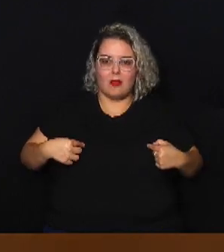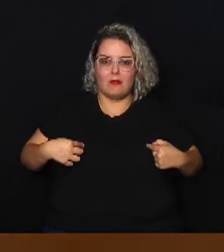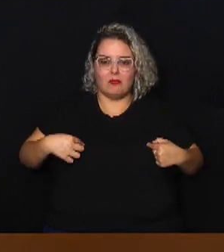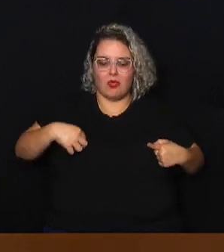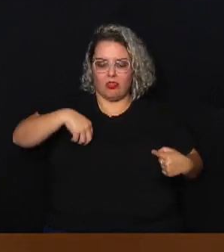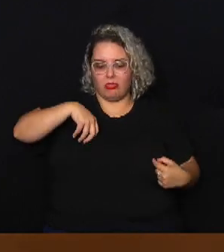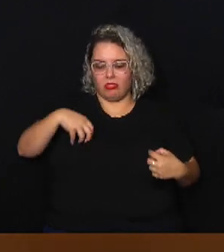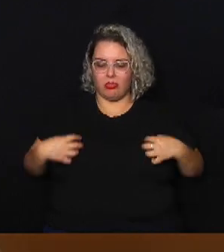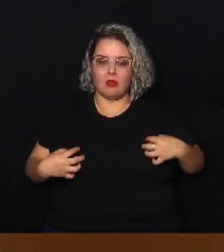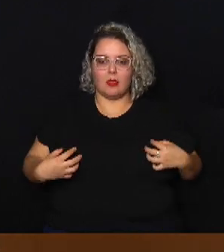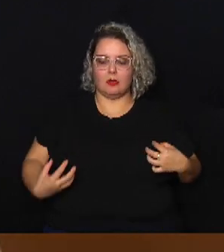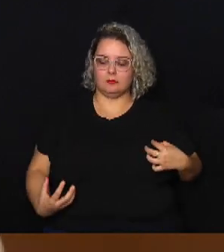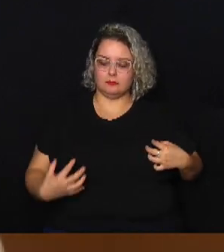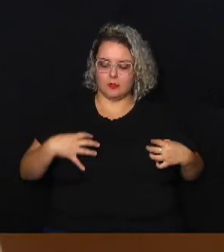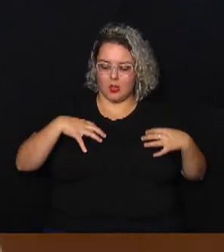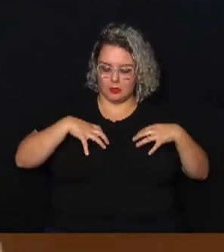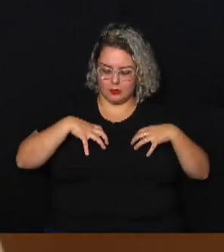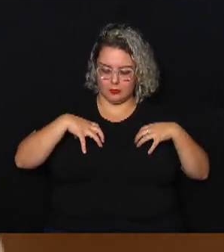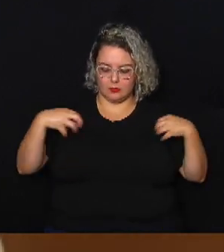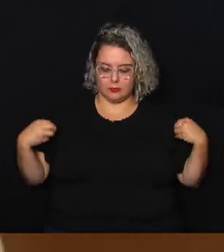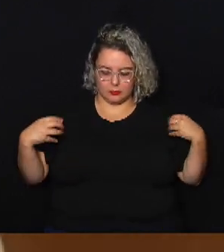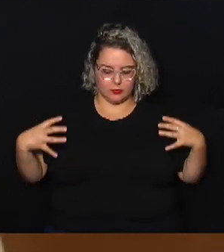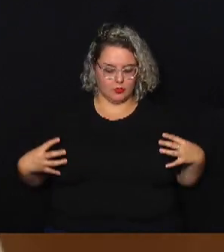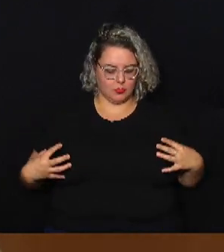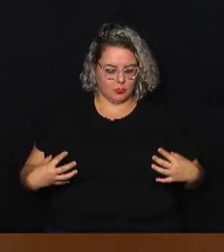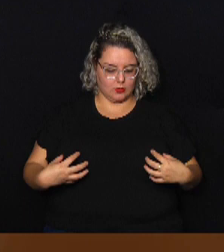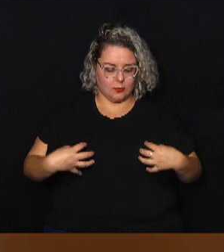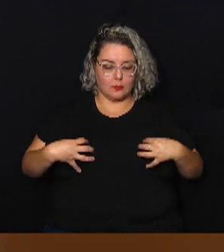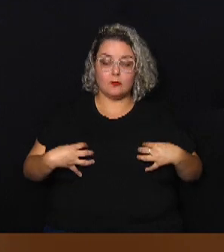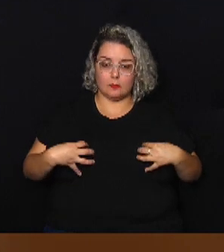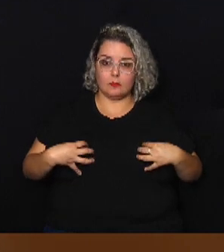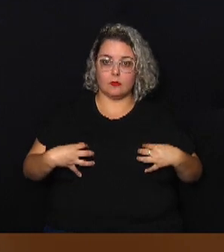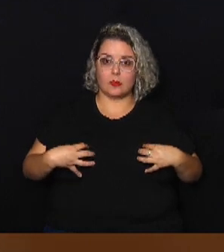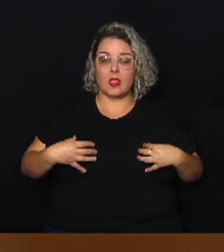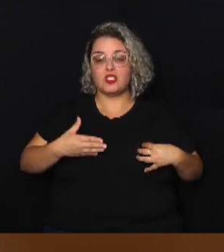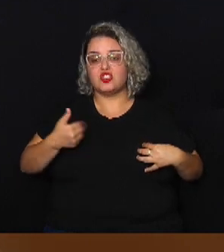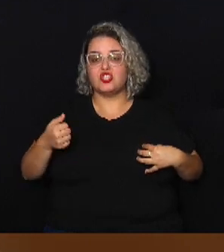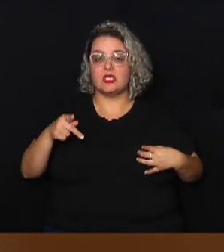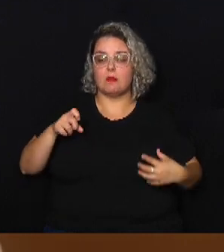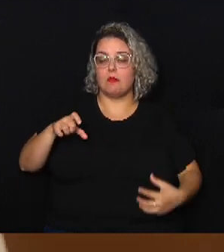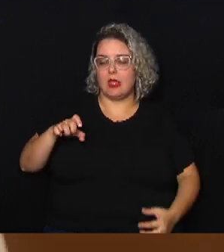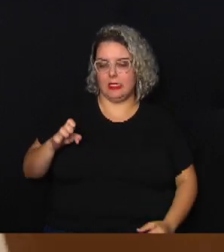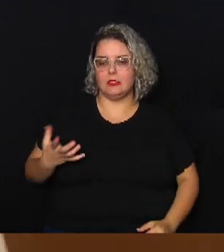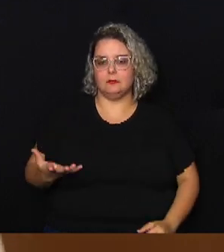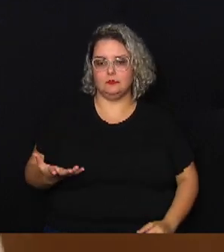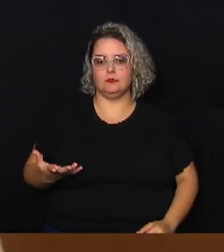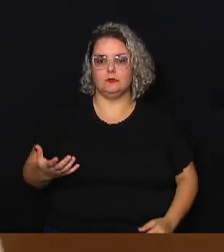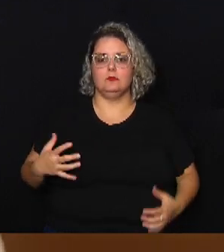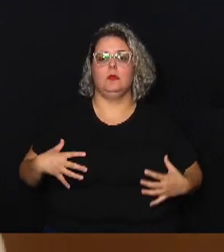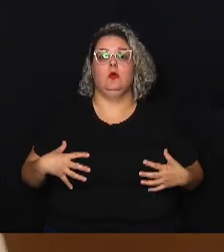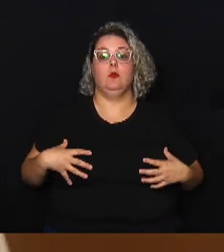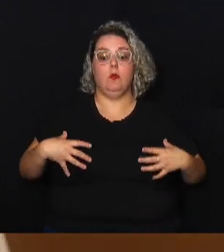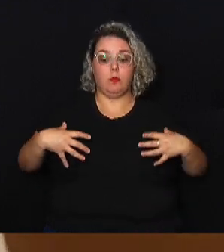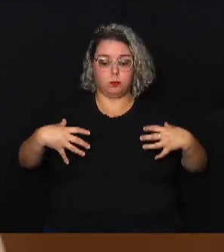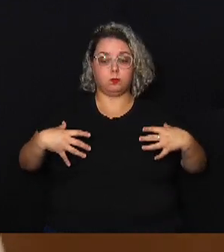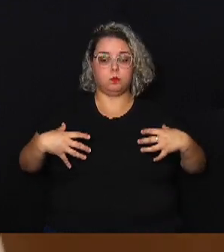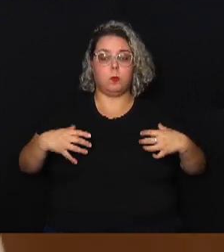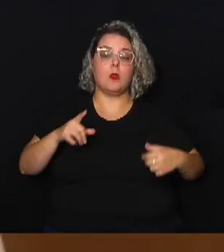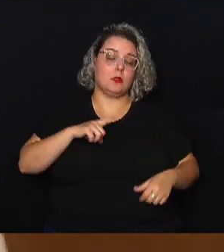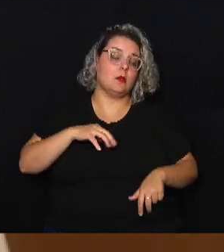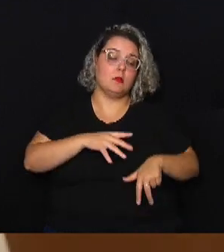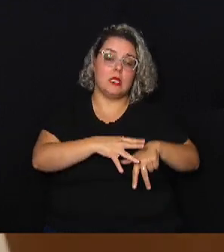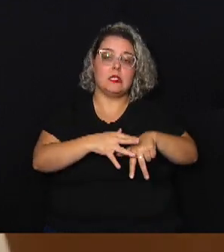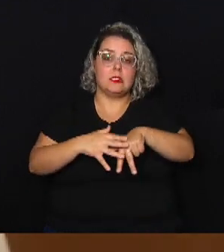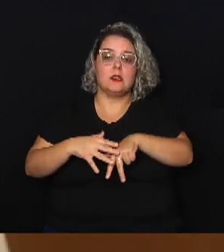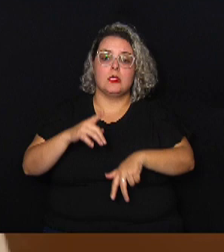pele. Então, a mastopexia poderia estar realizada tanto para aumento, né, porque tem pacientes que